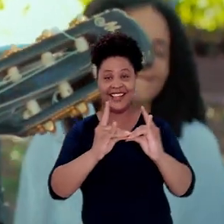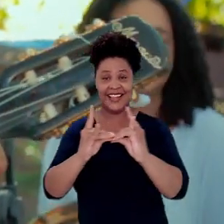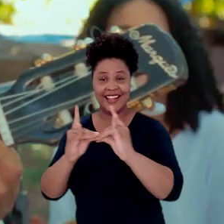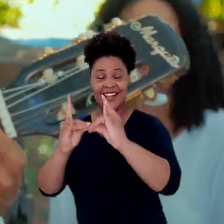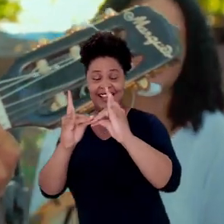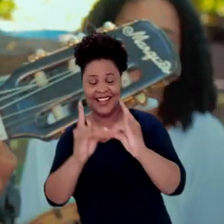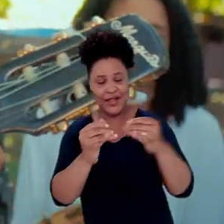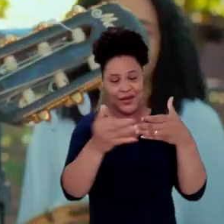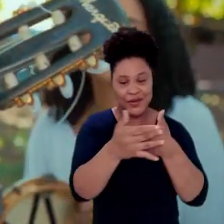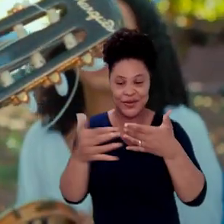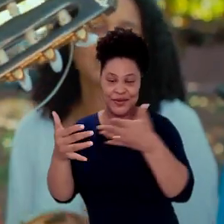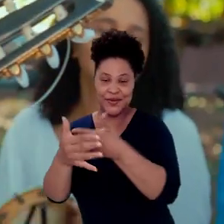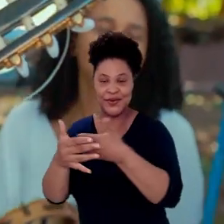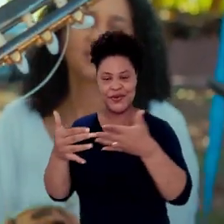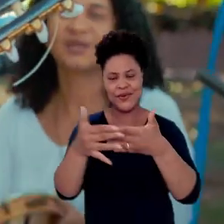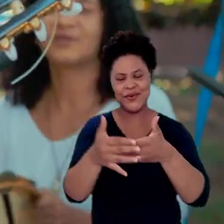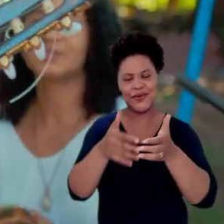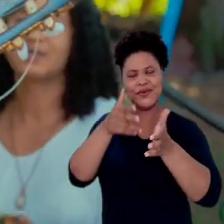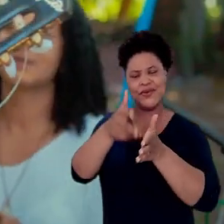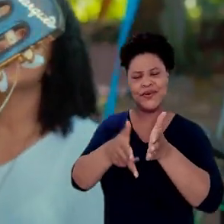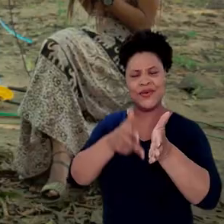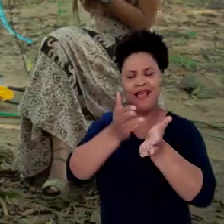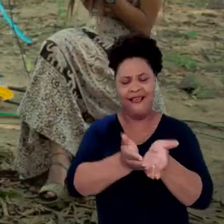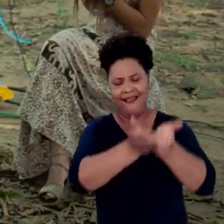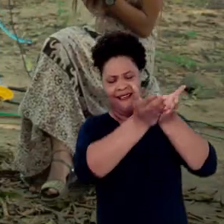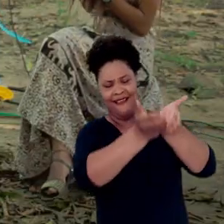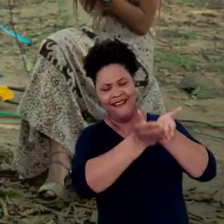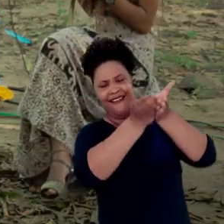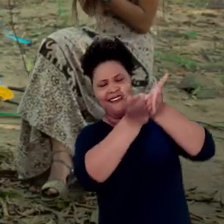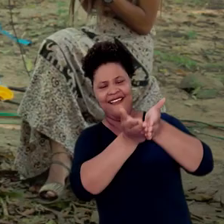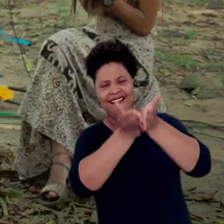do canavial, sambadeira de avental,